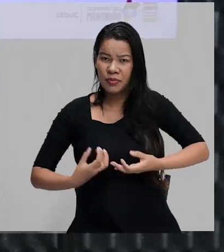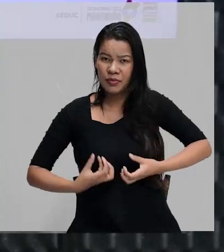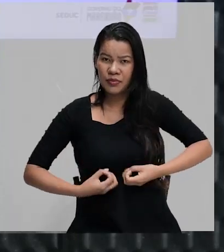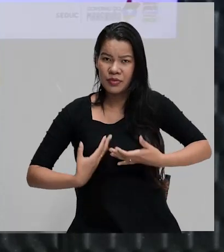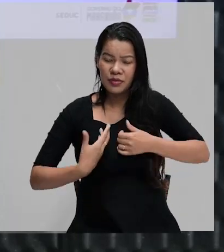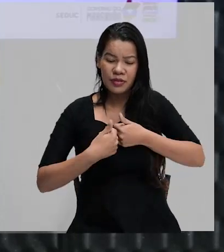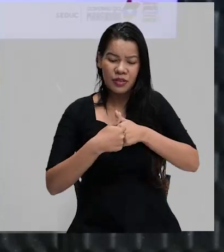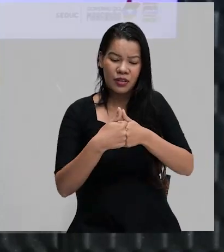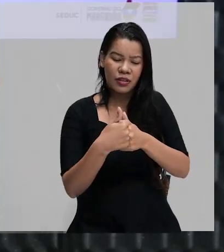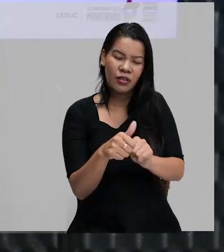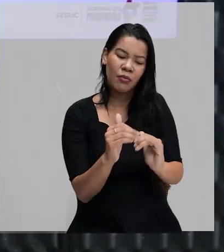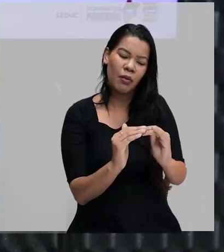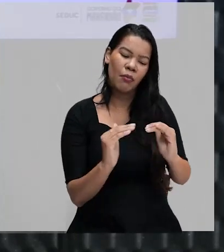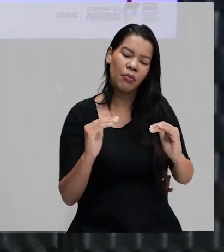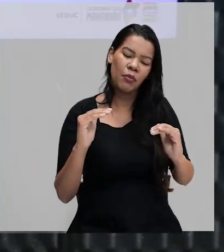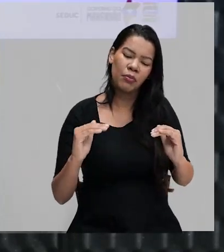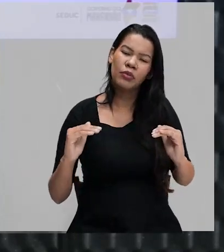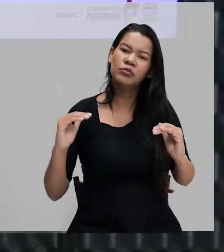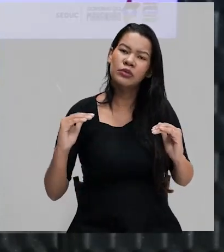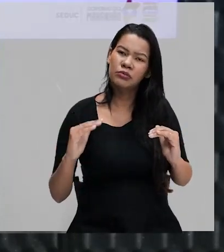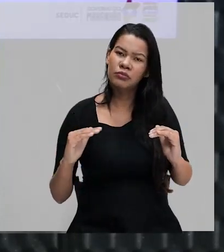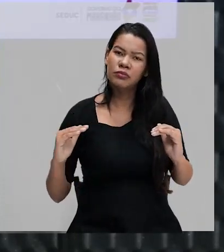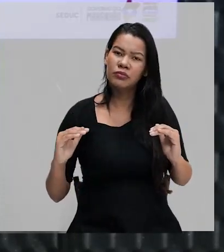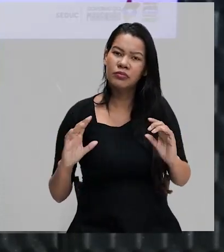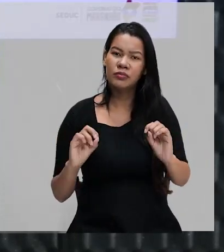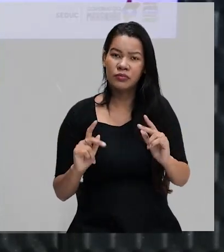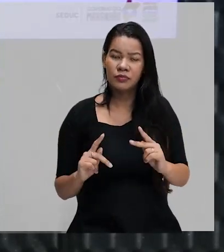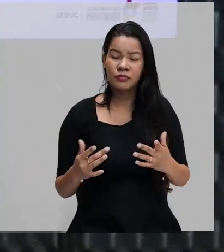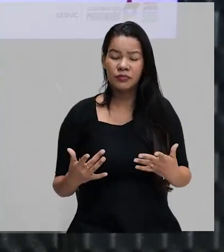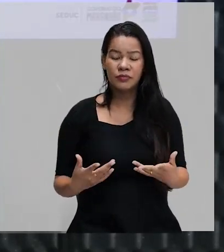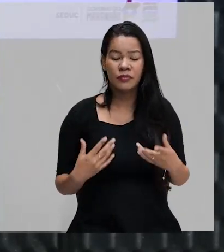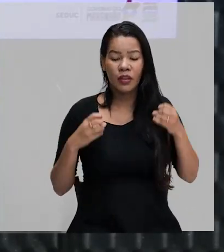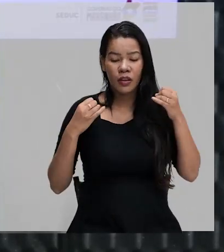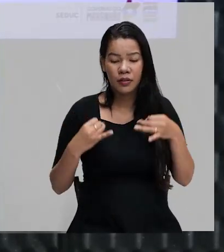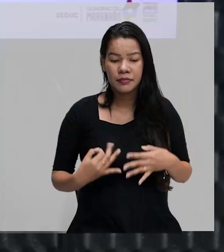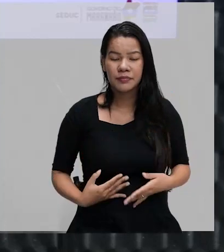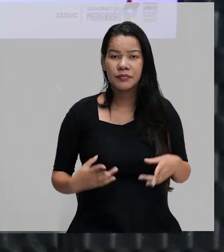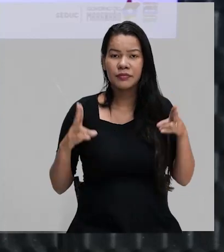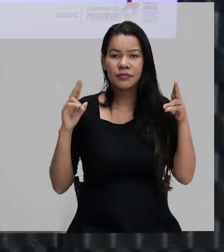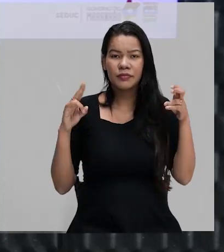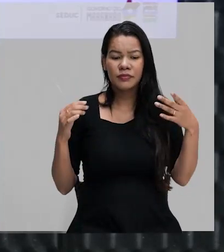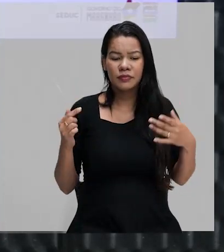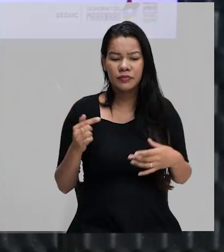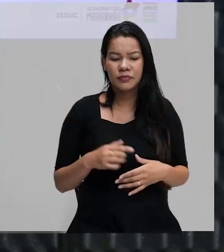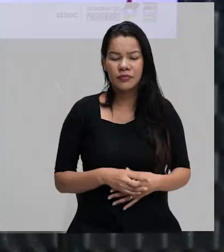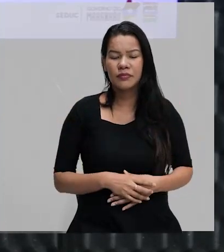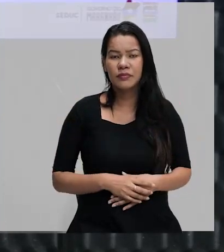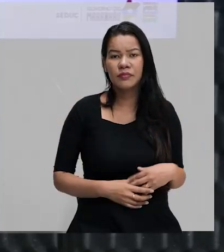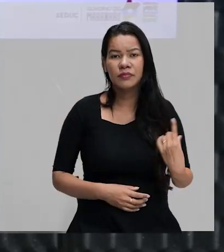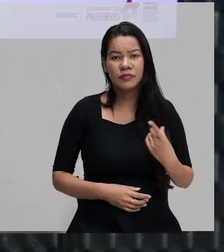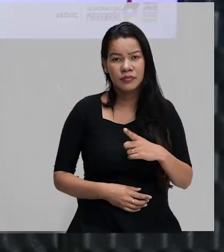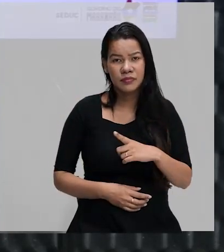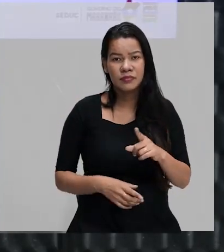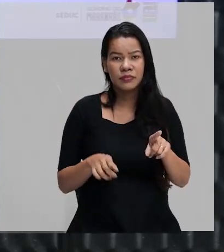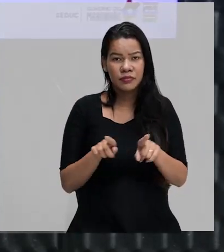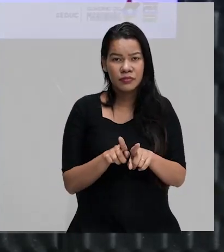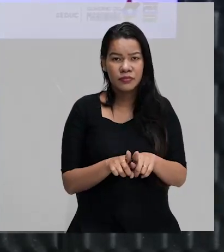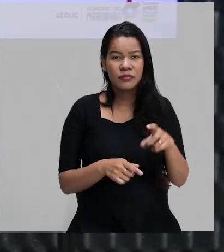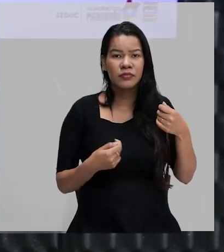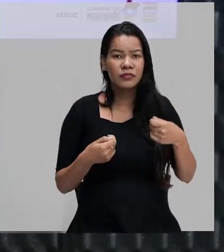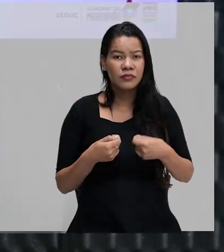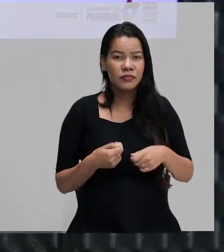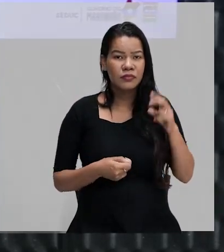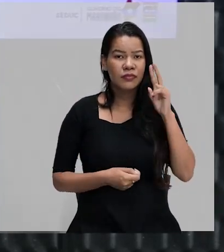uma proporção. E falando em estequiometria, cálculo estequiométrico, nós temos que lembrar